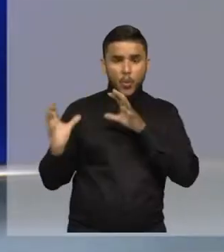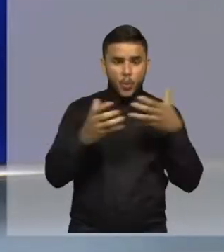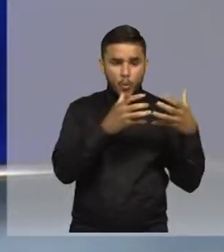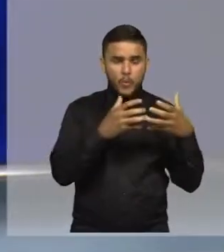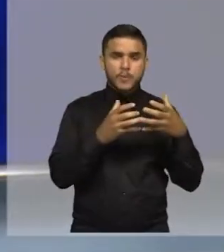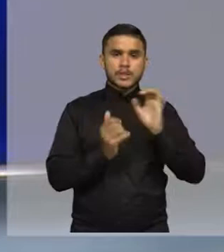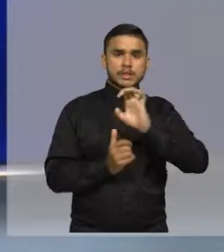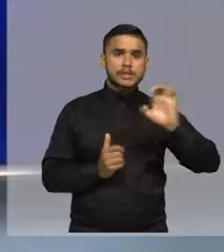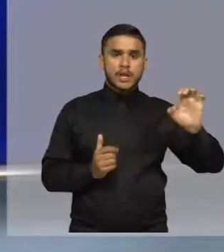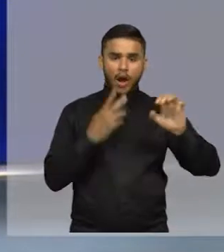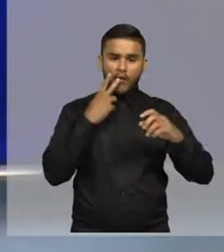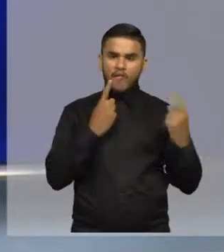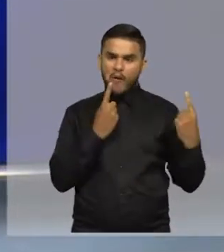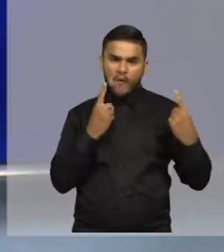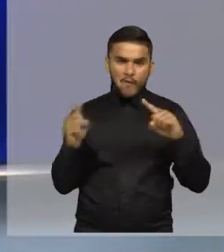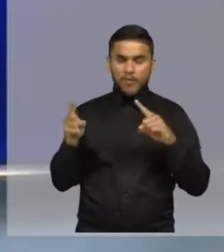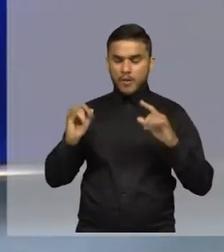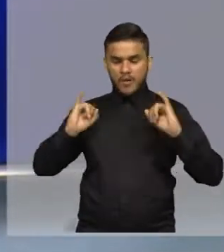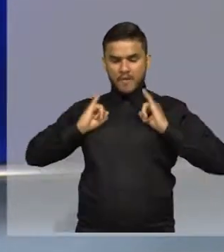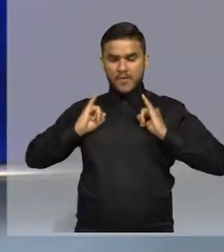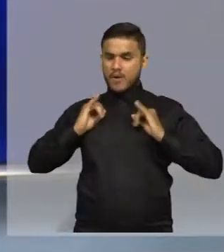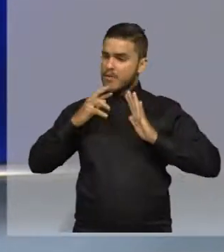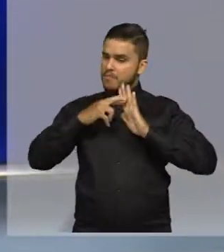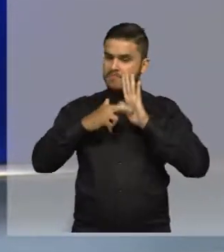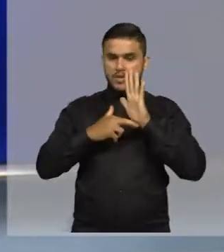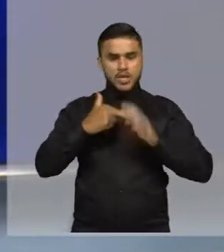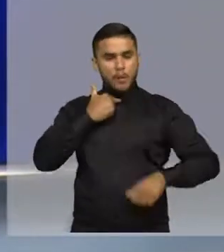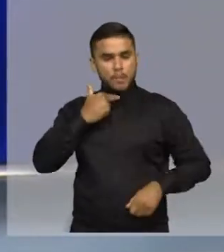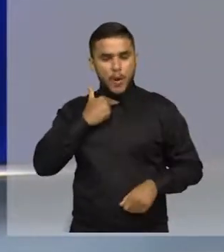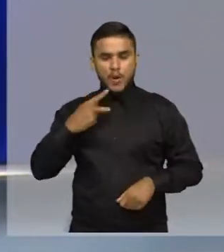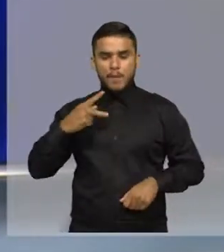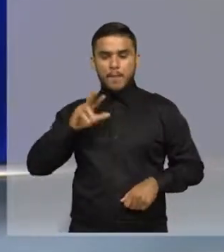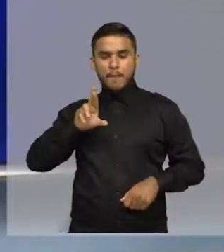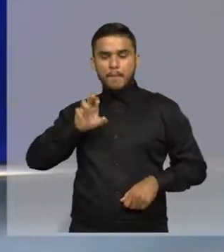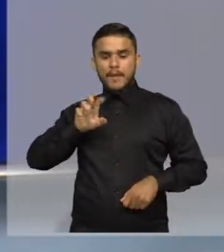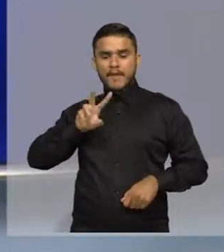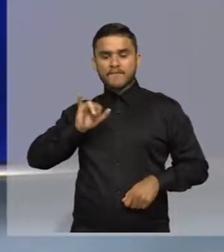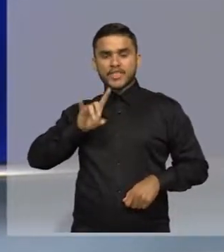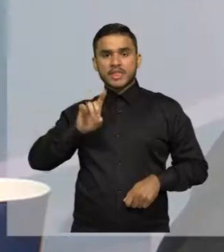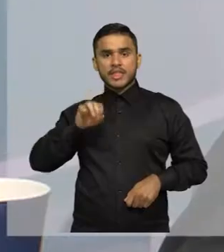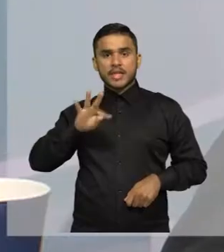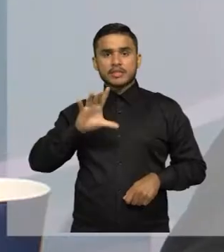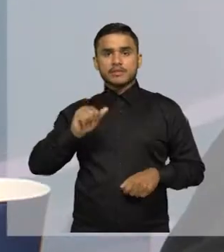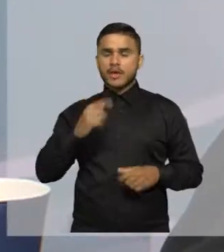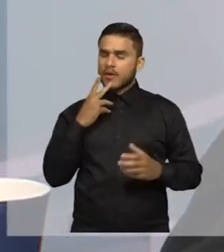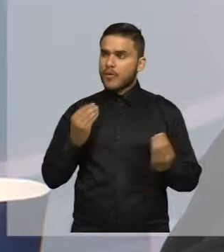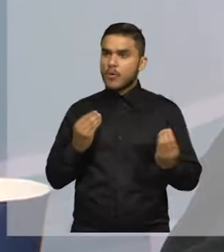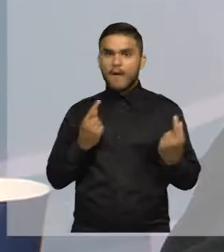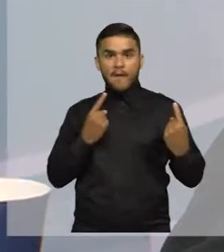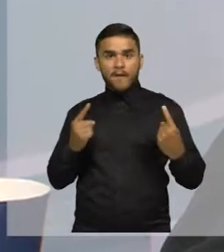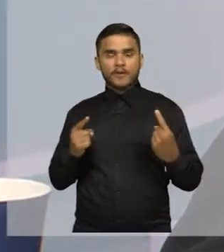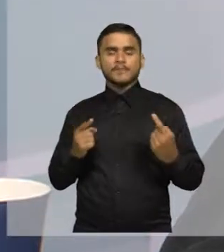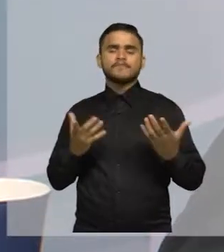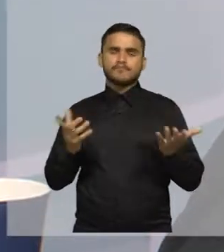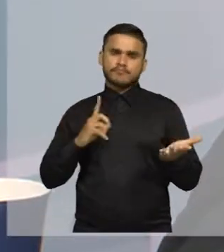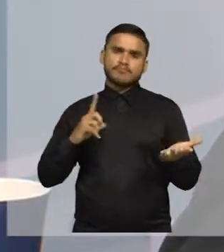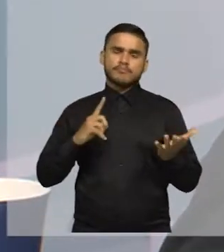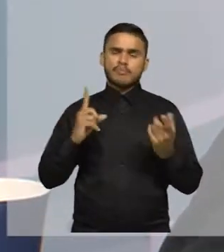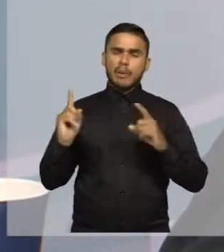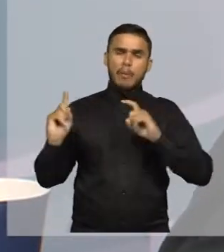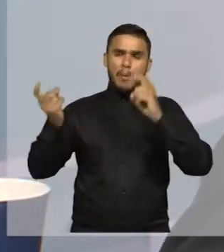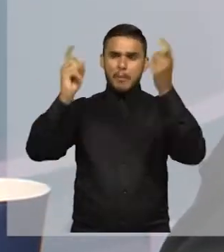da Previdência, etc. E ela, você sabe, todos os cultos em matéria das